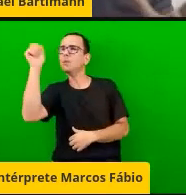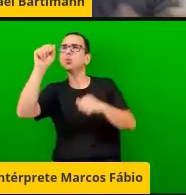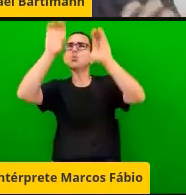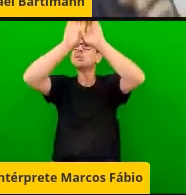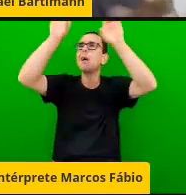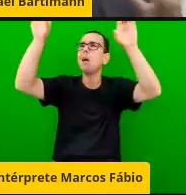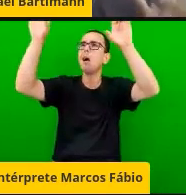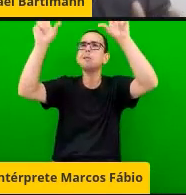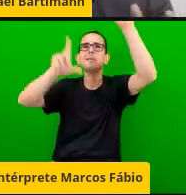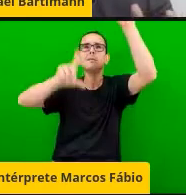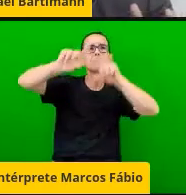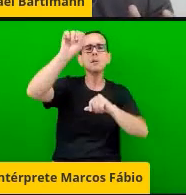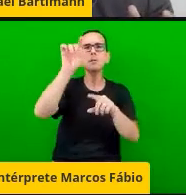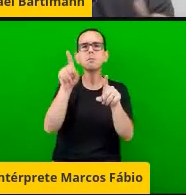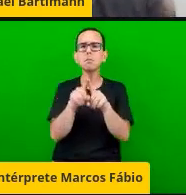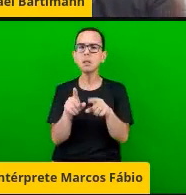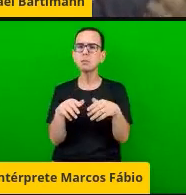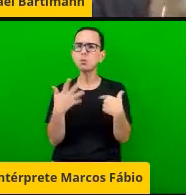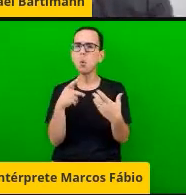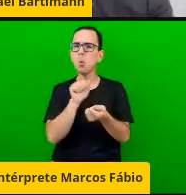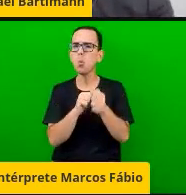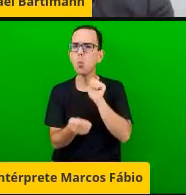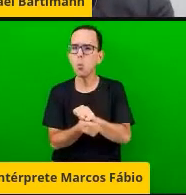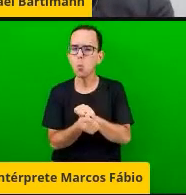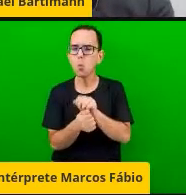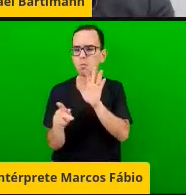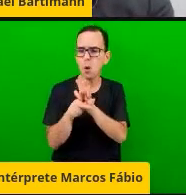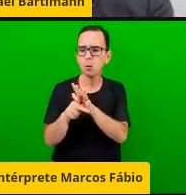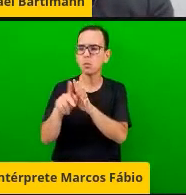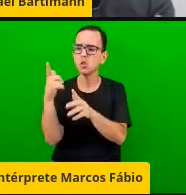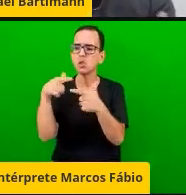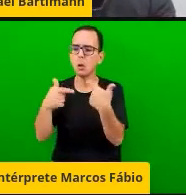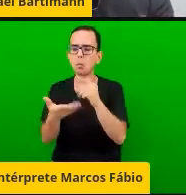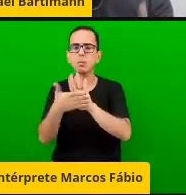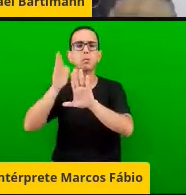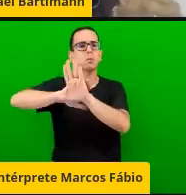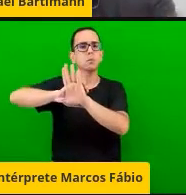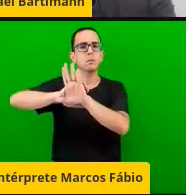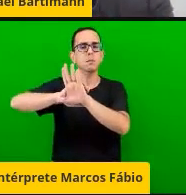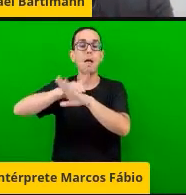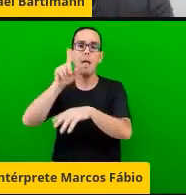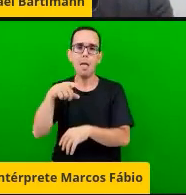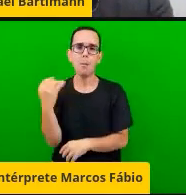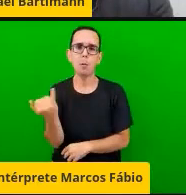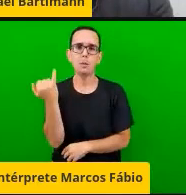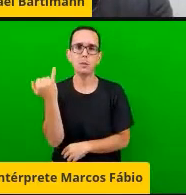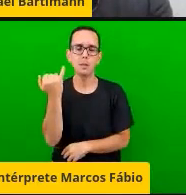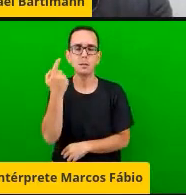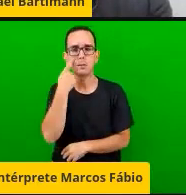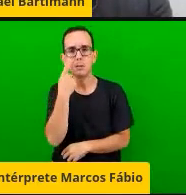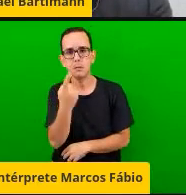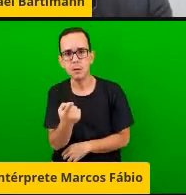etc. Mas qual é o contexto geopolítico que se tem por trás disso? E é necessário levar em consideração um pouco